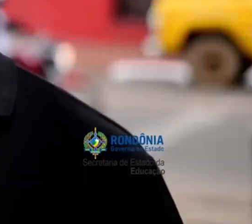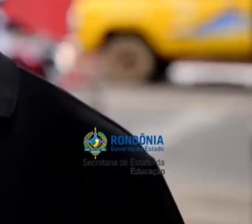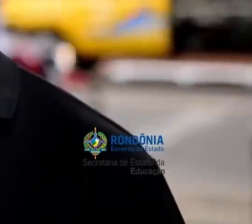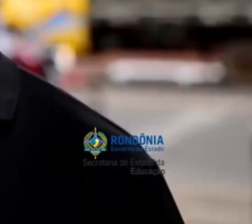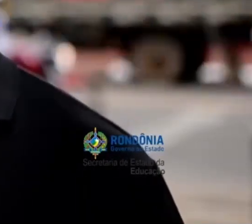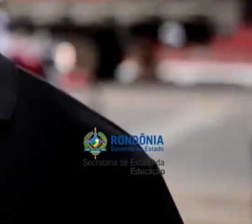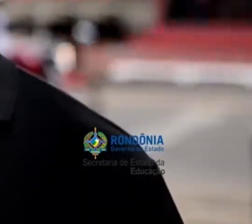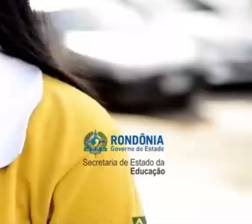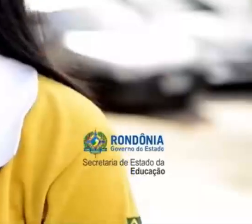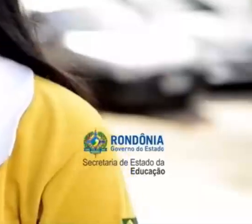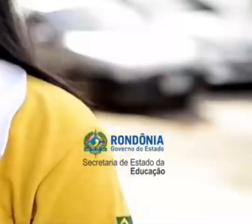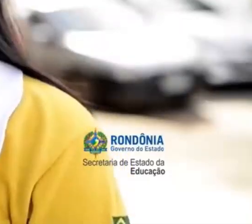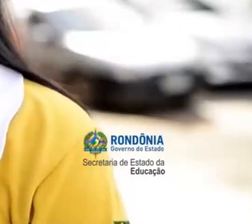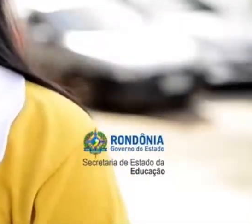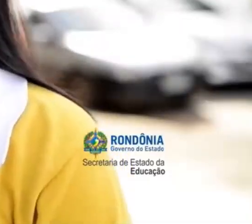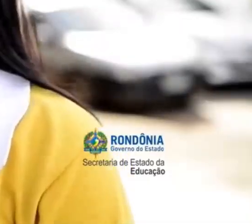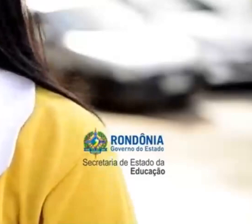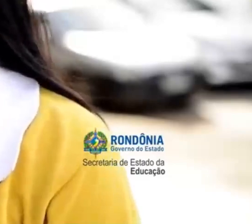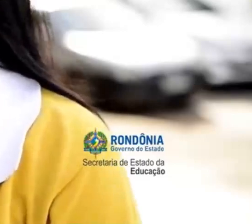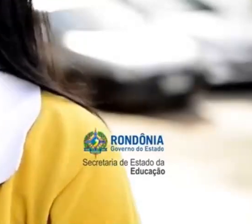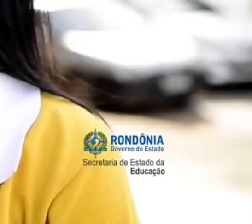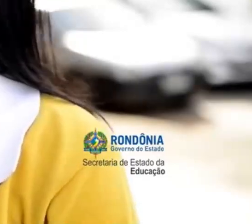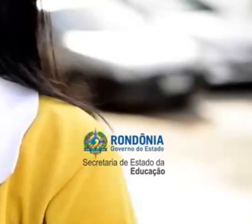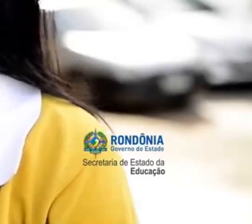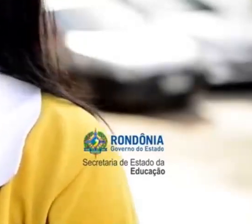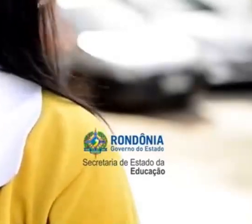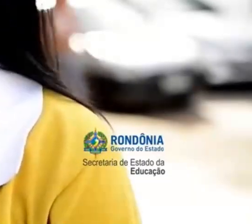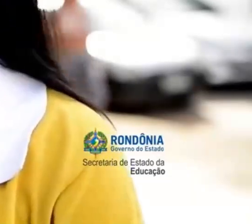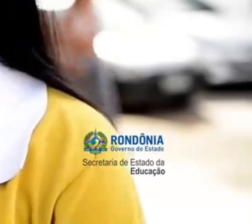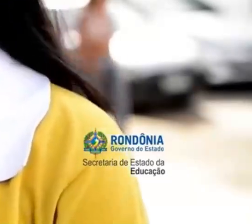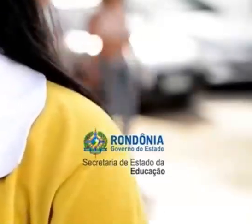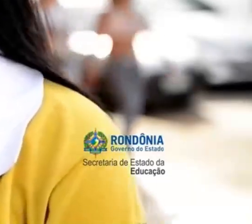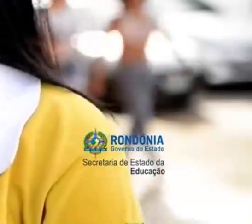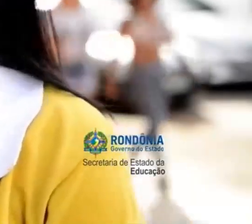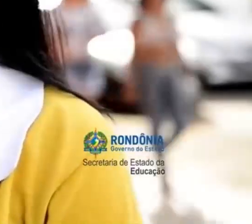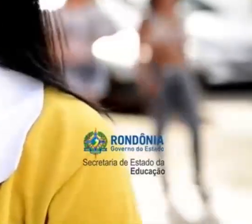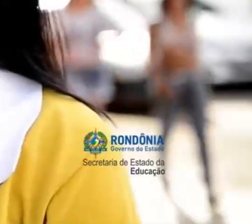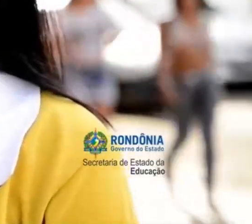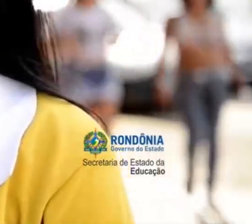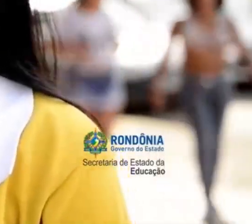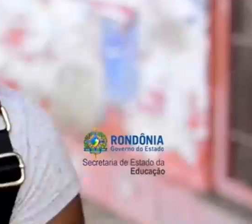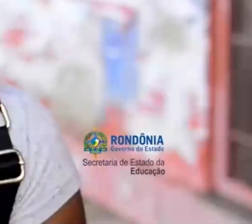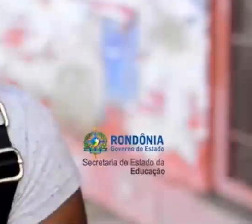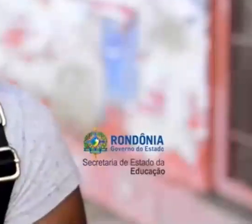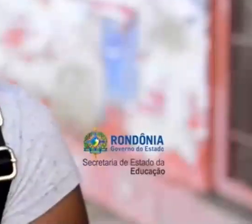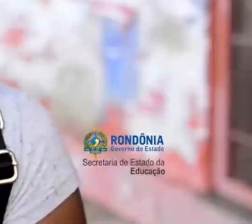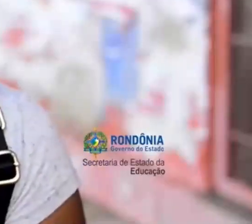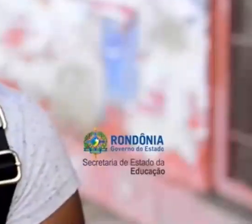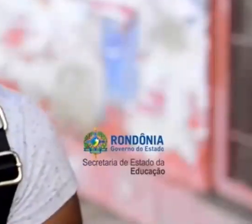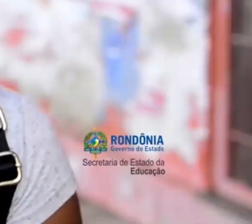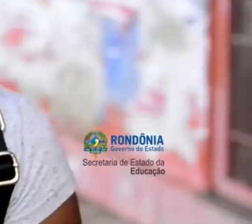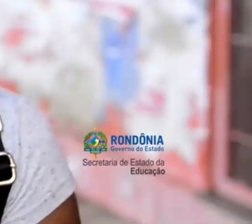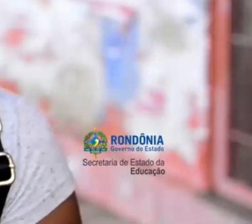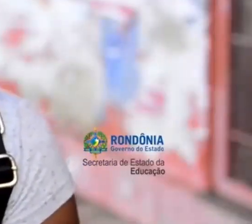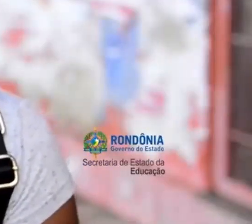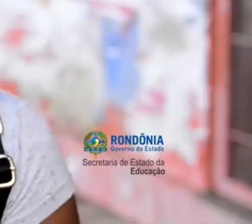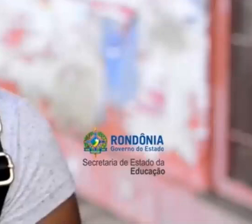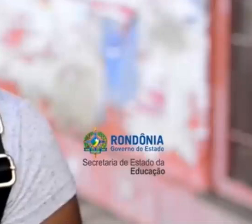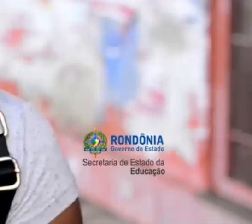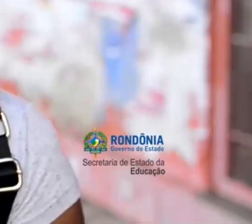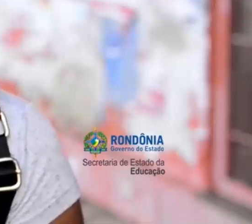tem que ser exato. Raiz quadrada, eu não sei exatamente o que é, mas eu acho que é uma equação. A raiz quadrada é só